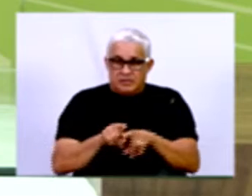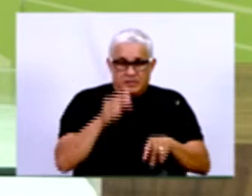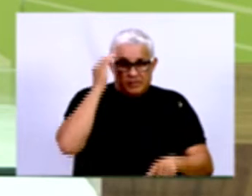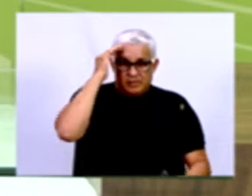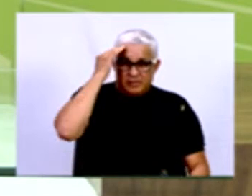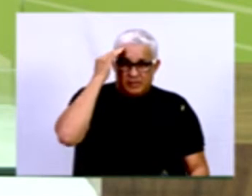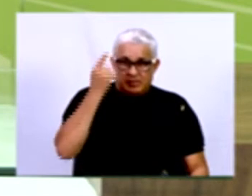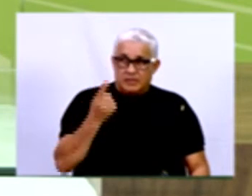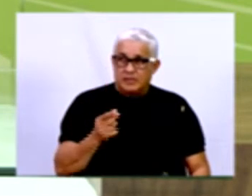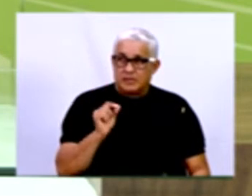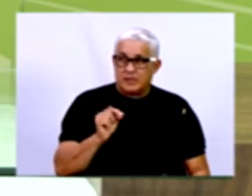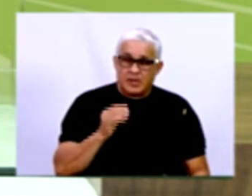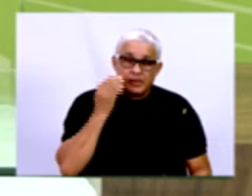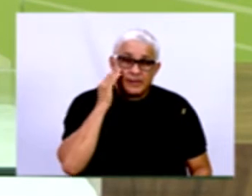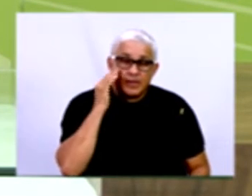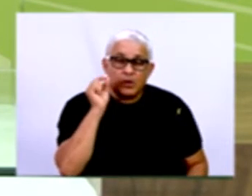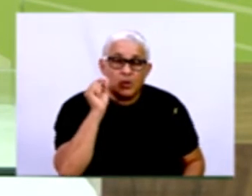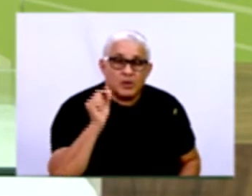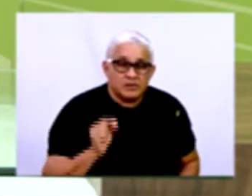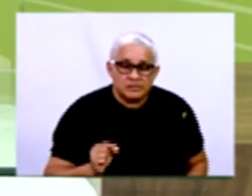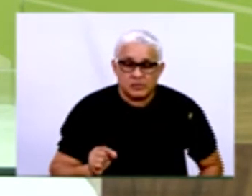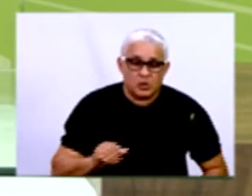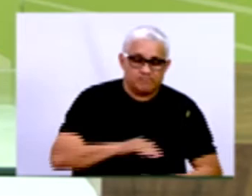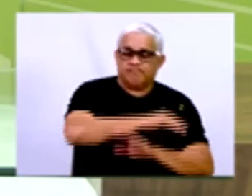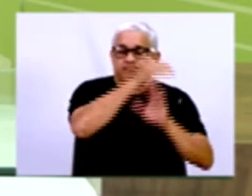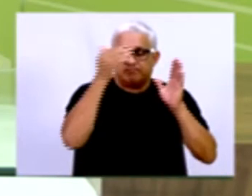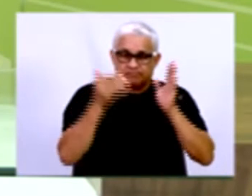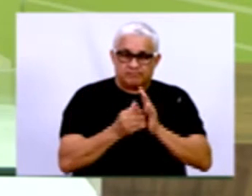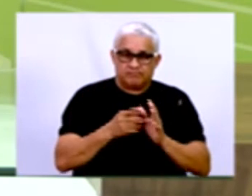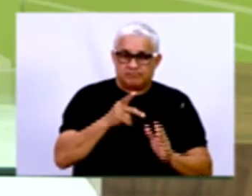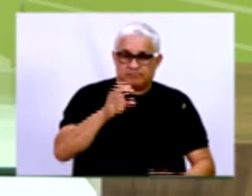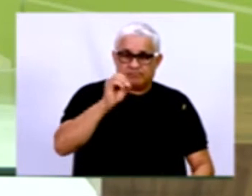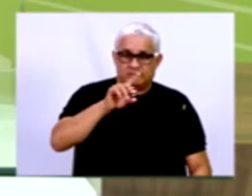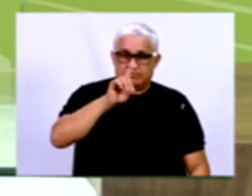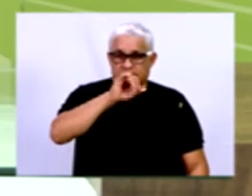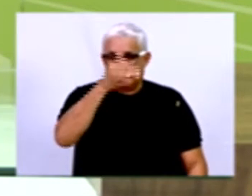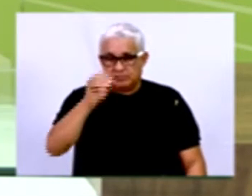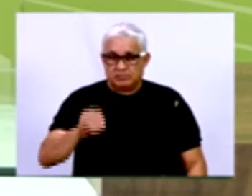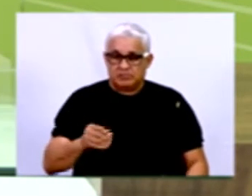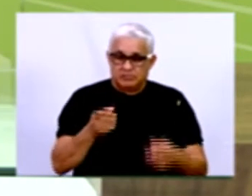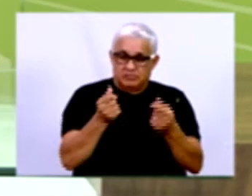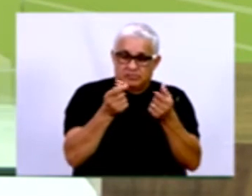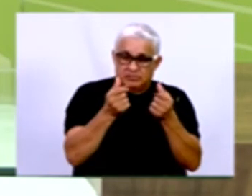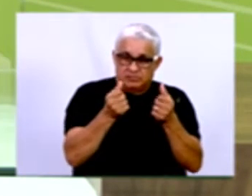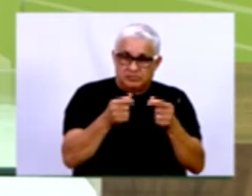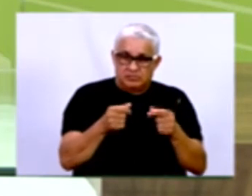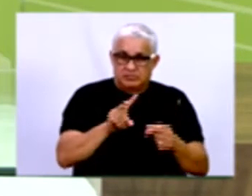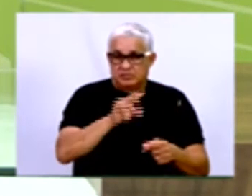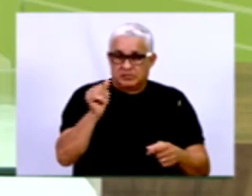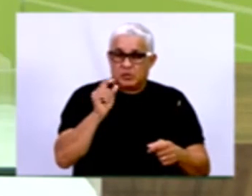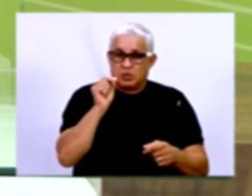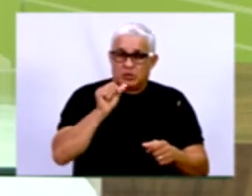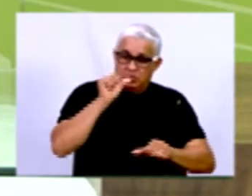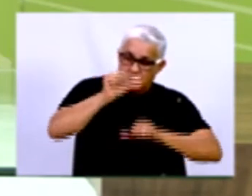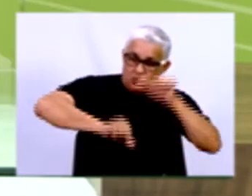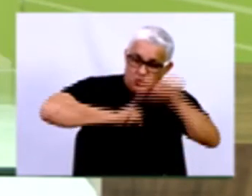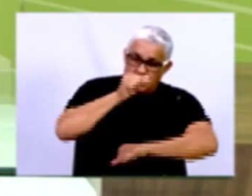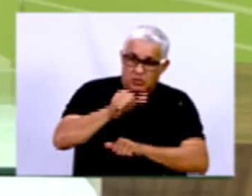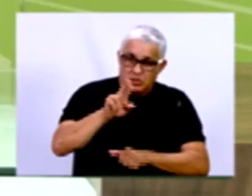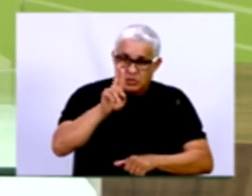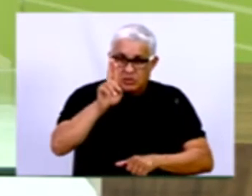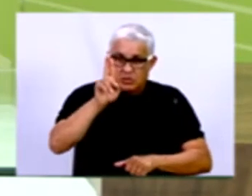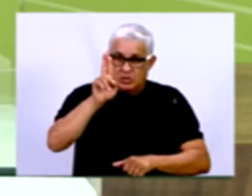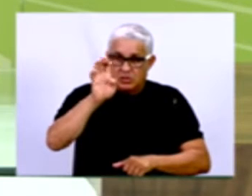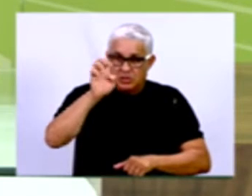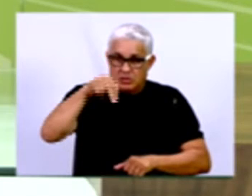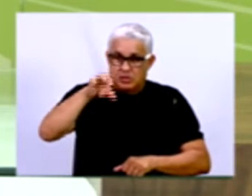entender isso é compreender que toda a produção de uma economia, de alguma maneira ou de outra, vai se converter em renda para essa